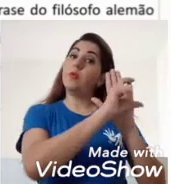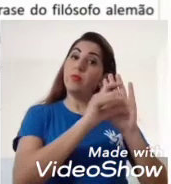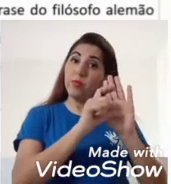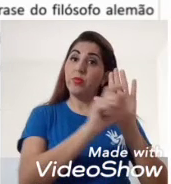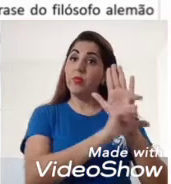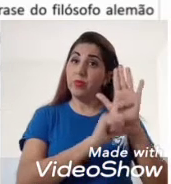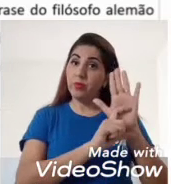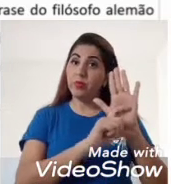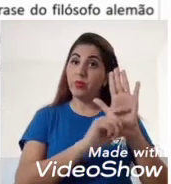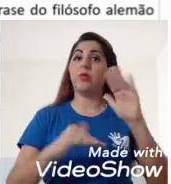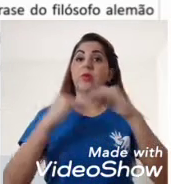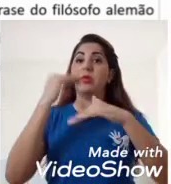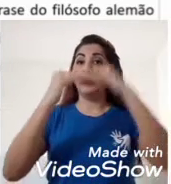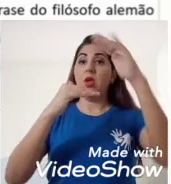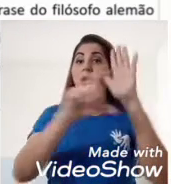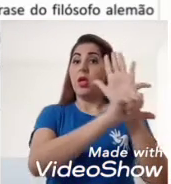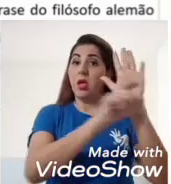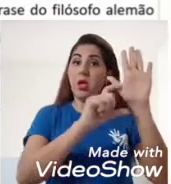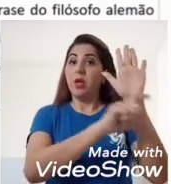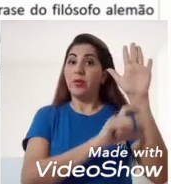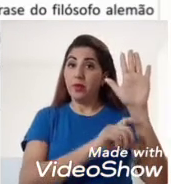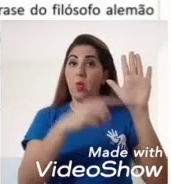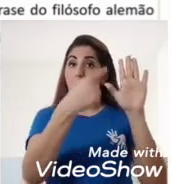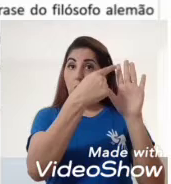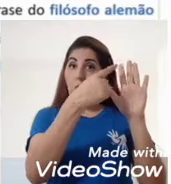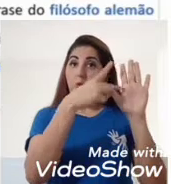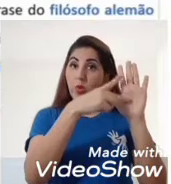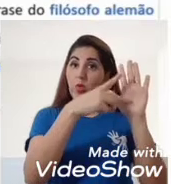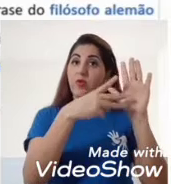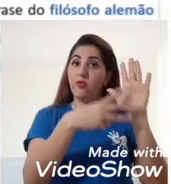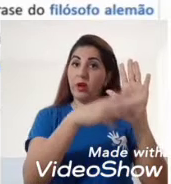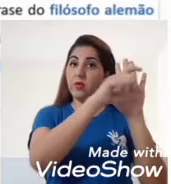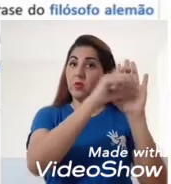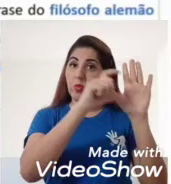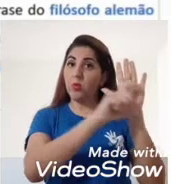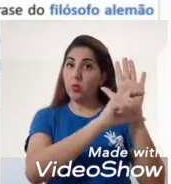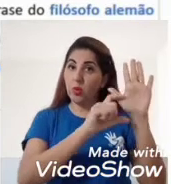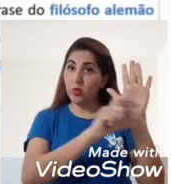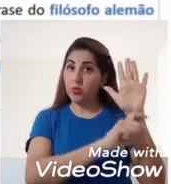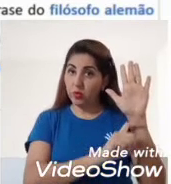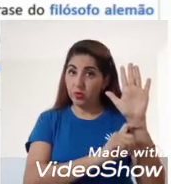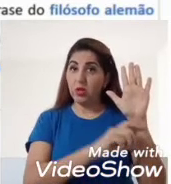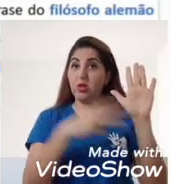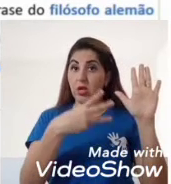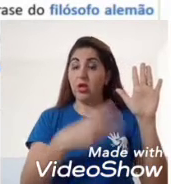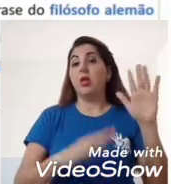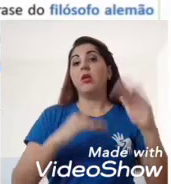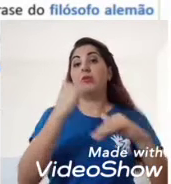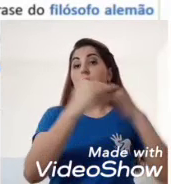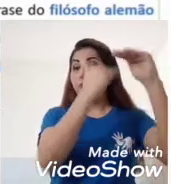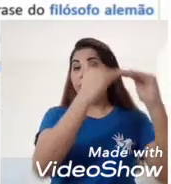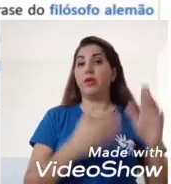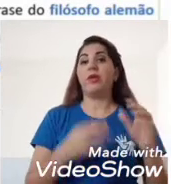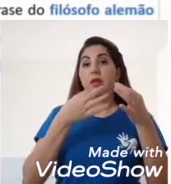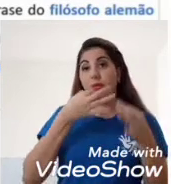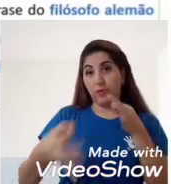que é o terceiro parágrafo da redação. Aqui eu quero chamar a atenção para um aspecto, gente, ó. Para que haja nota máxima na